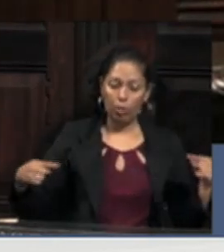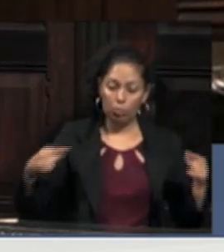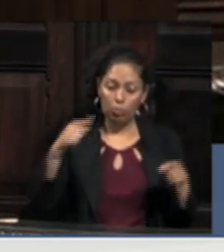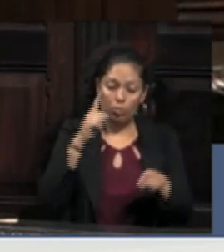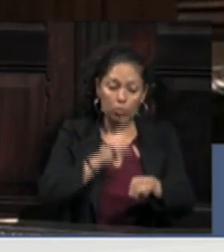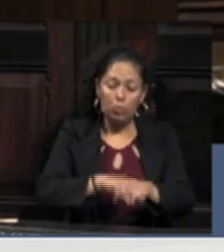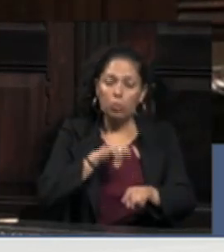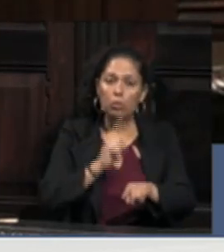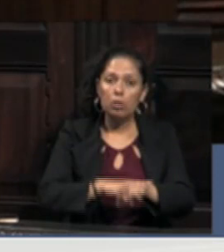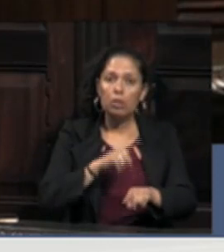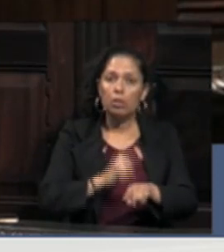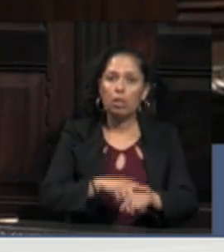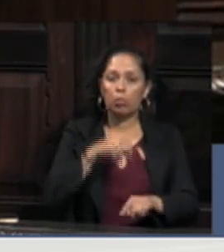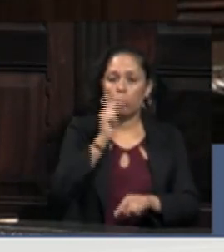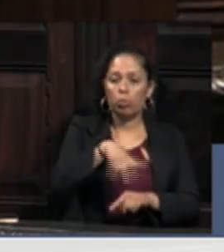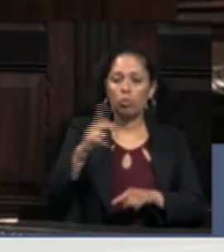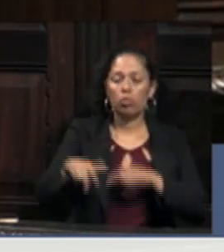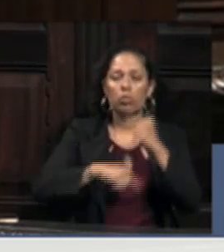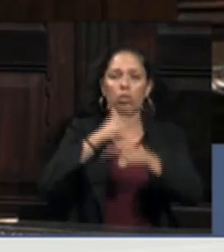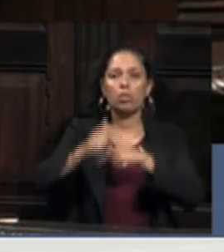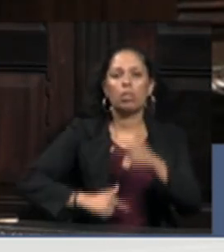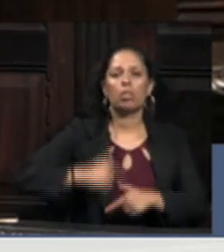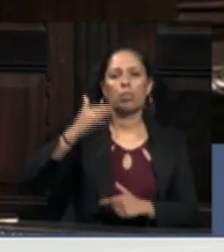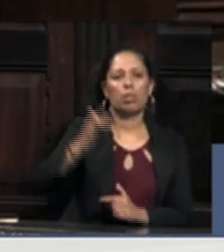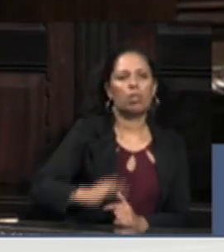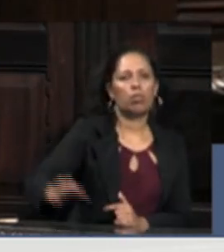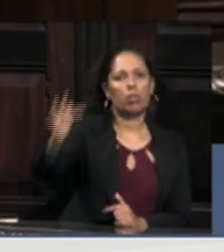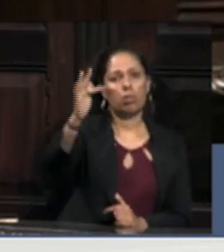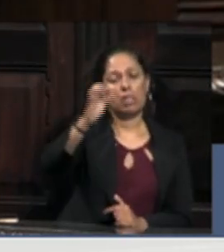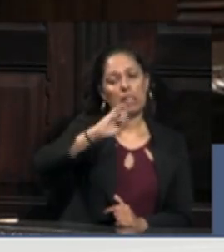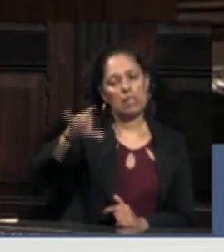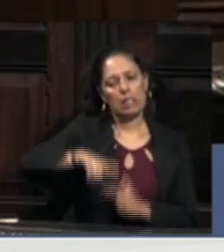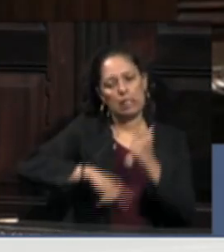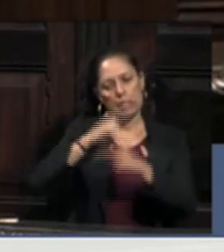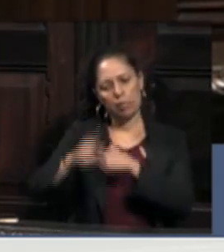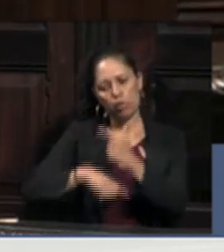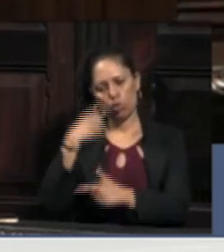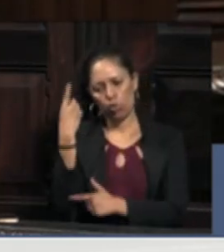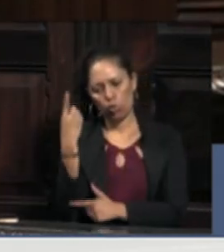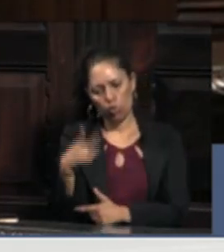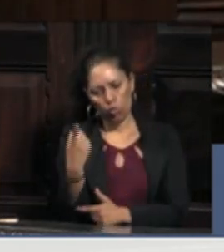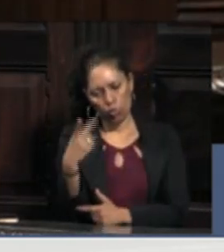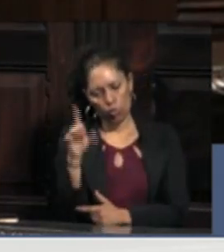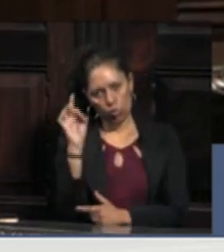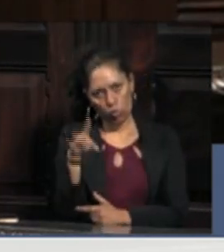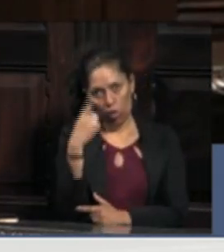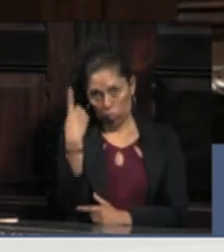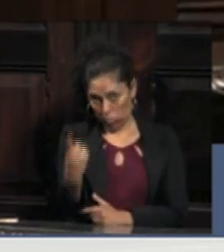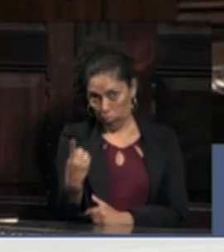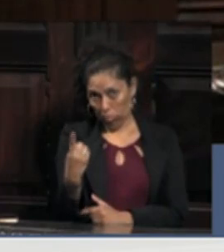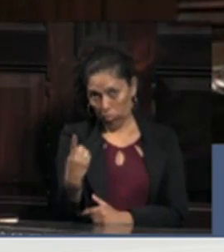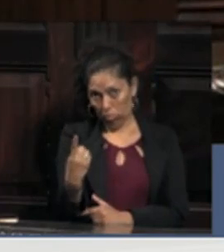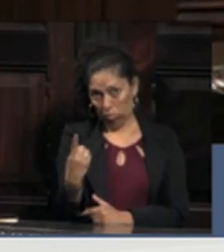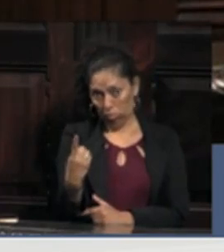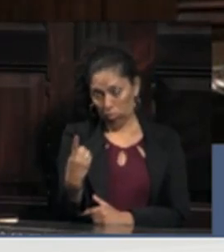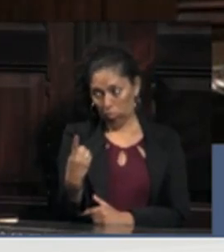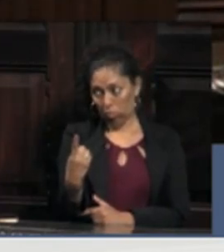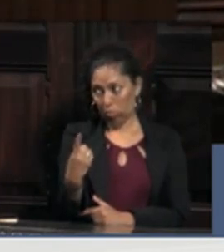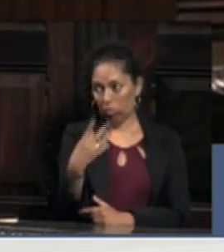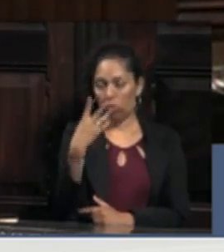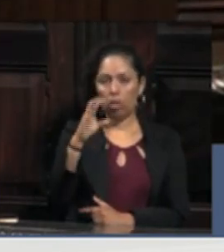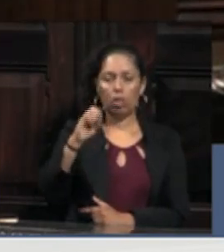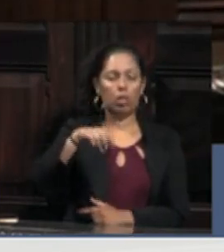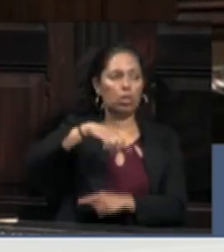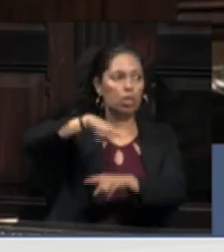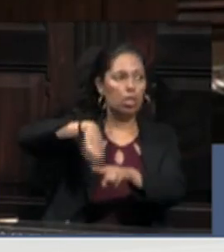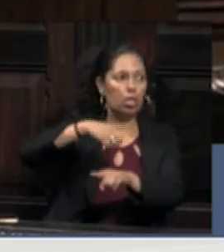tempo de trabalho do professor àquela instituição. Ou é parcial, ou é integral sem dedicação exclusiva, 40 horas, ou